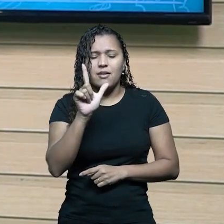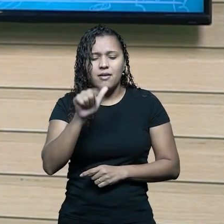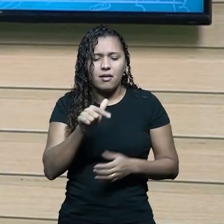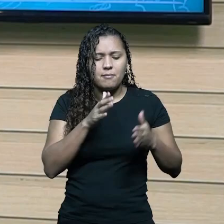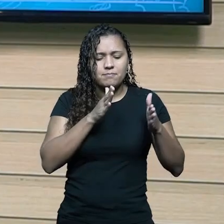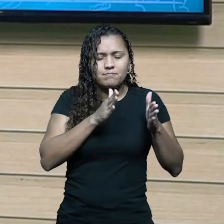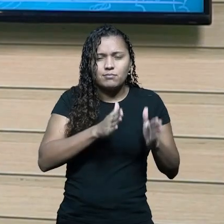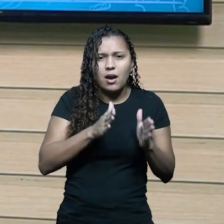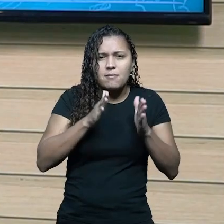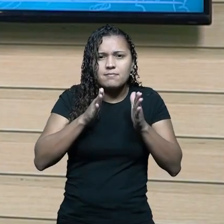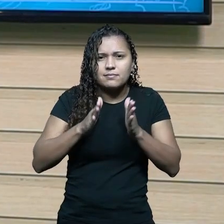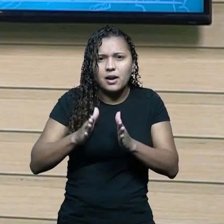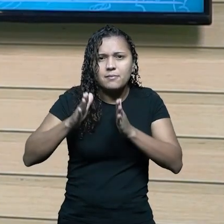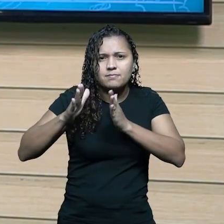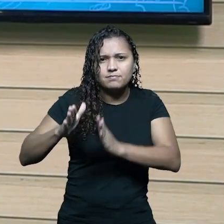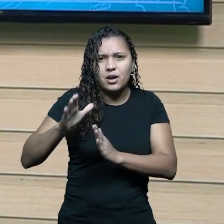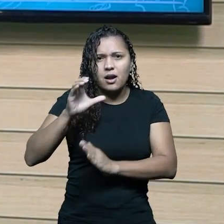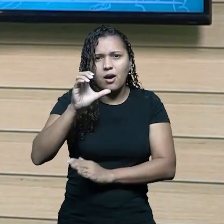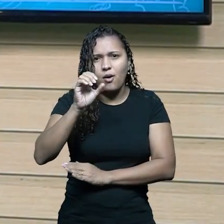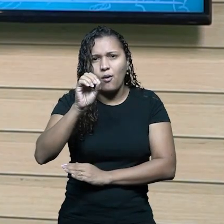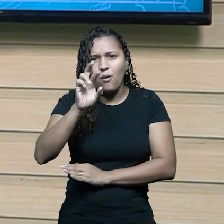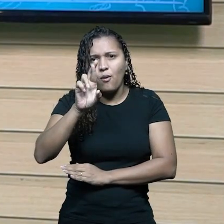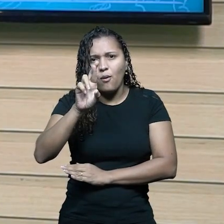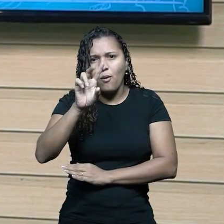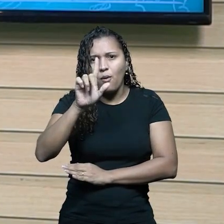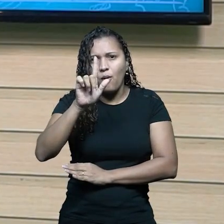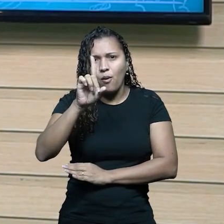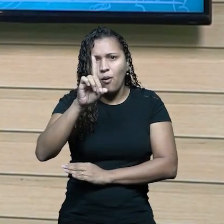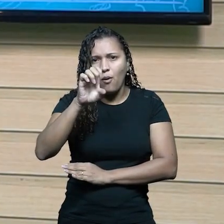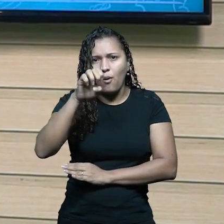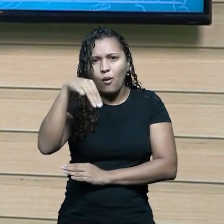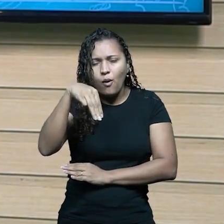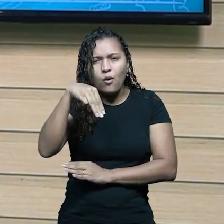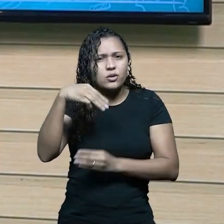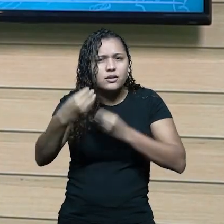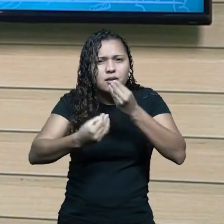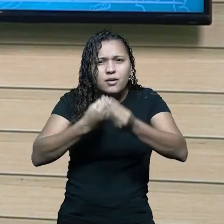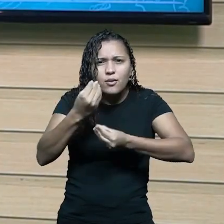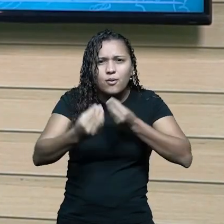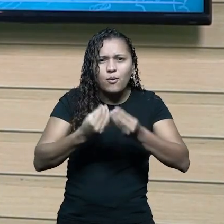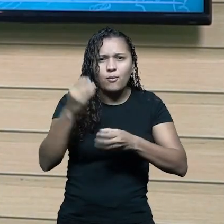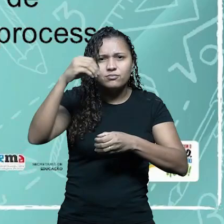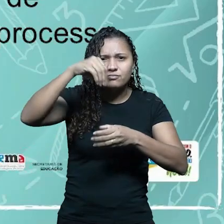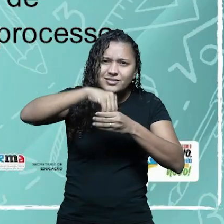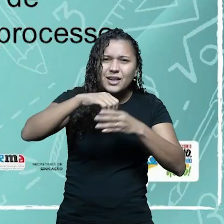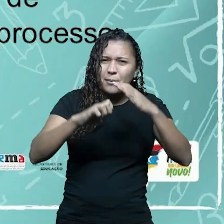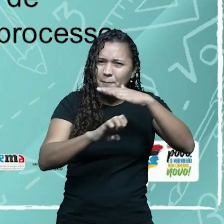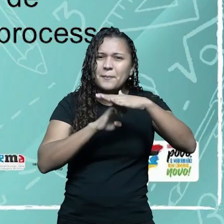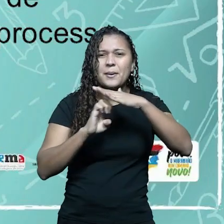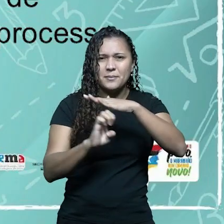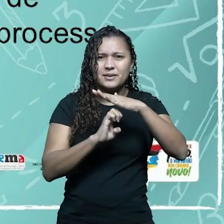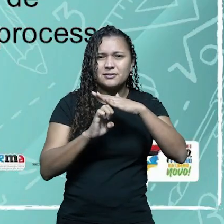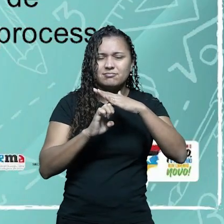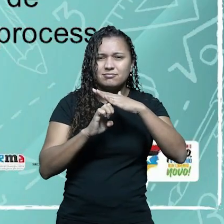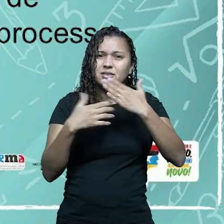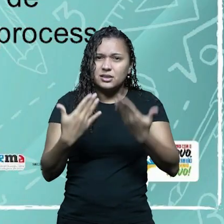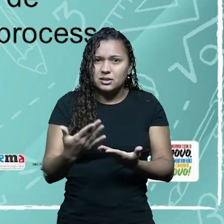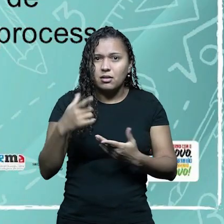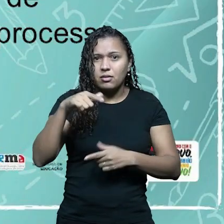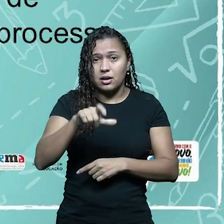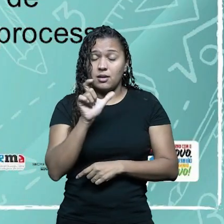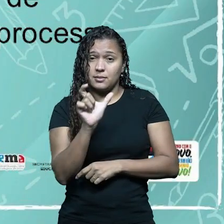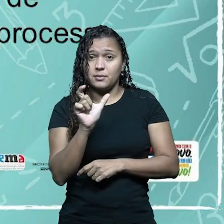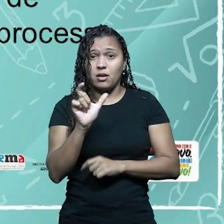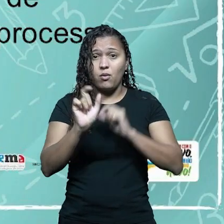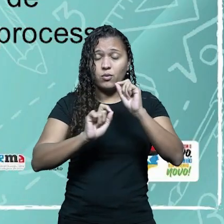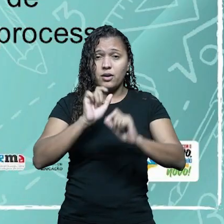sequência de ordens ou ainda uma sequência de posicionamentos dentro de uma empresa. Para nós aqui, o nosso fluxograma vai